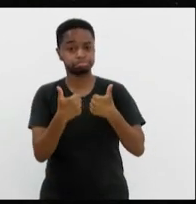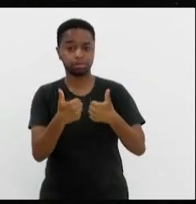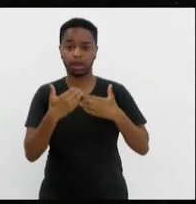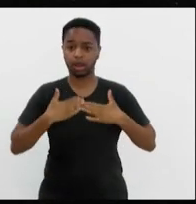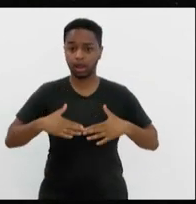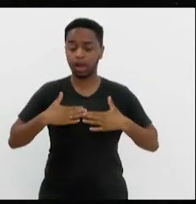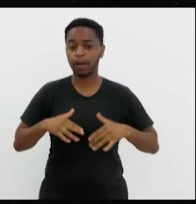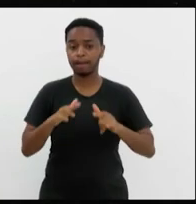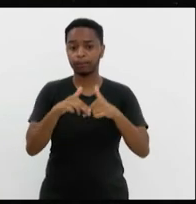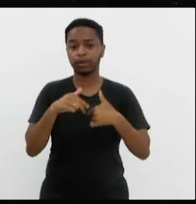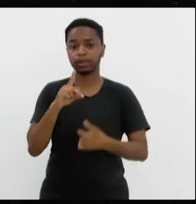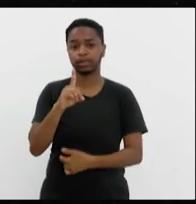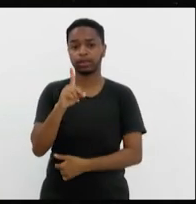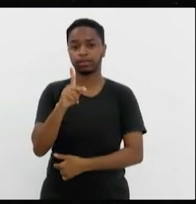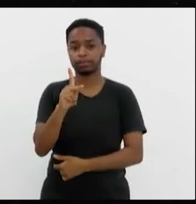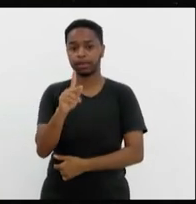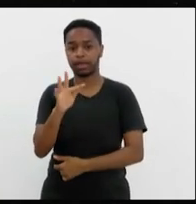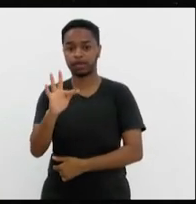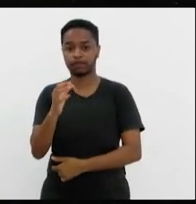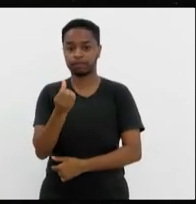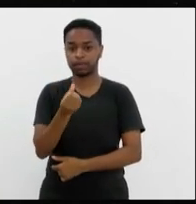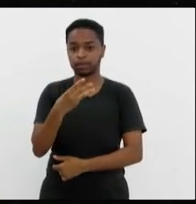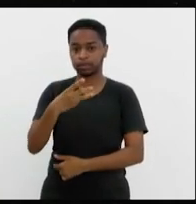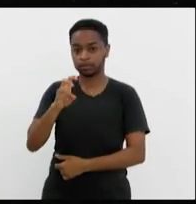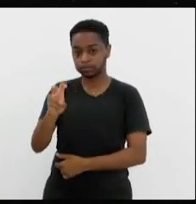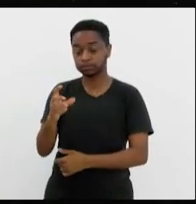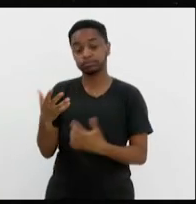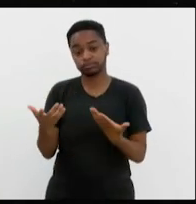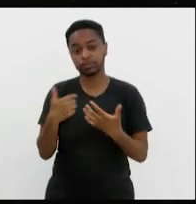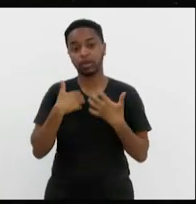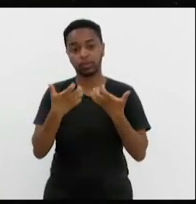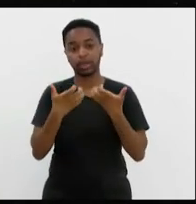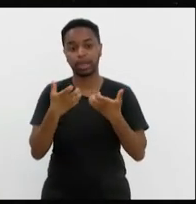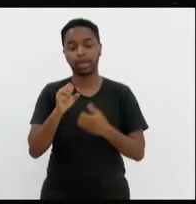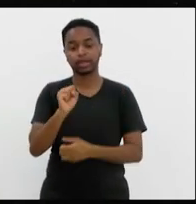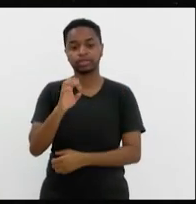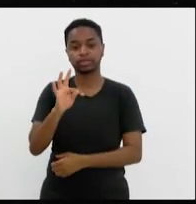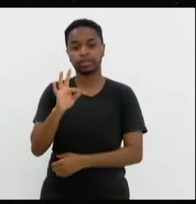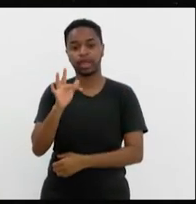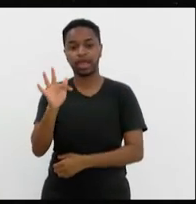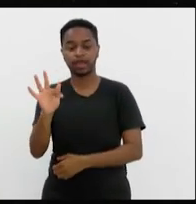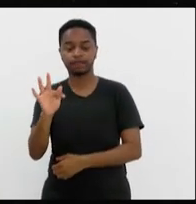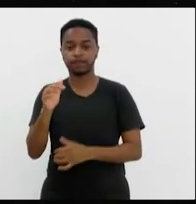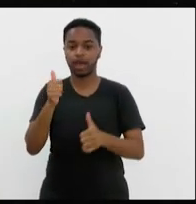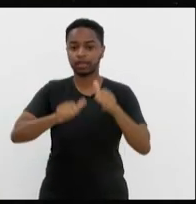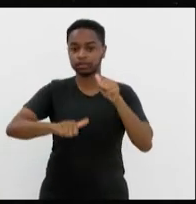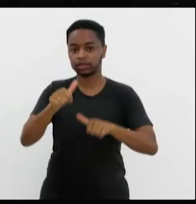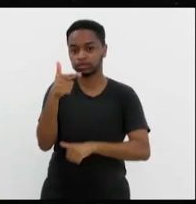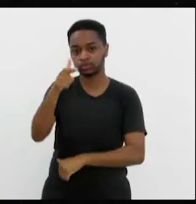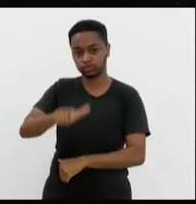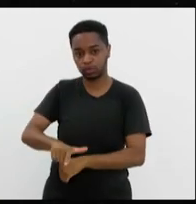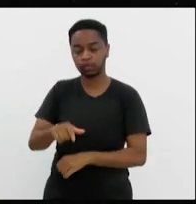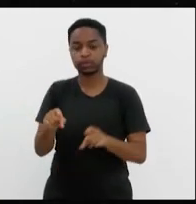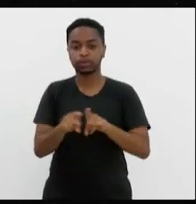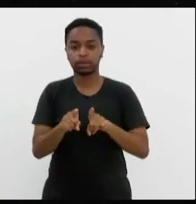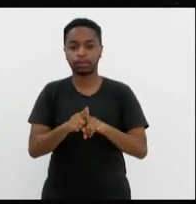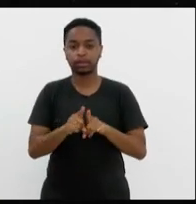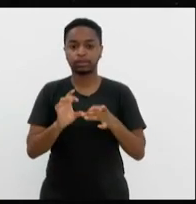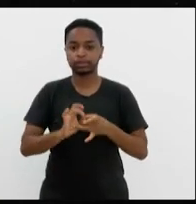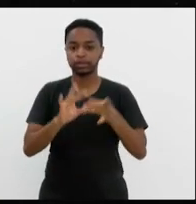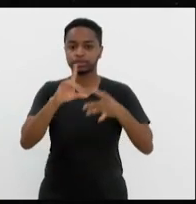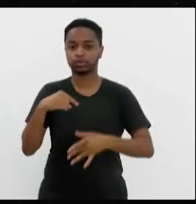essa DPF 635, que eu gostaria muito que o STF pudesse rever essa questão e deixar os nossos